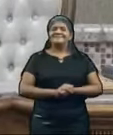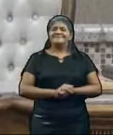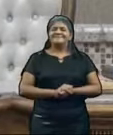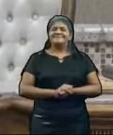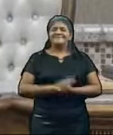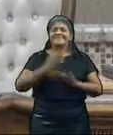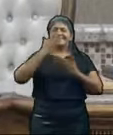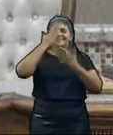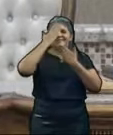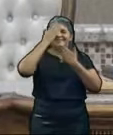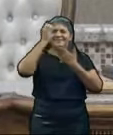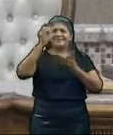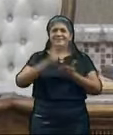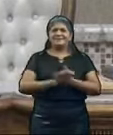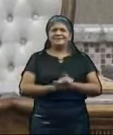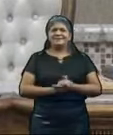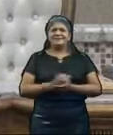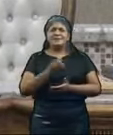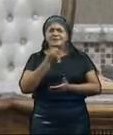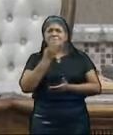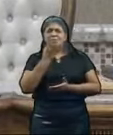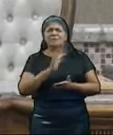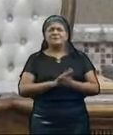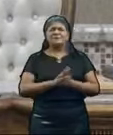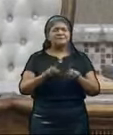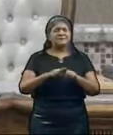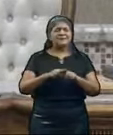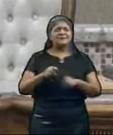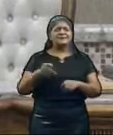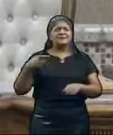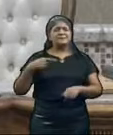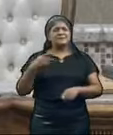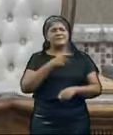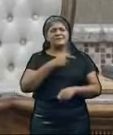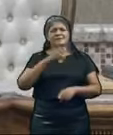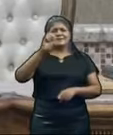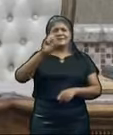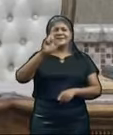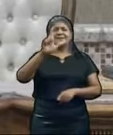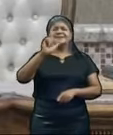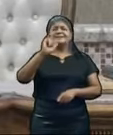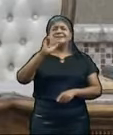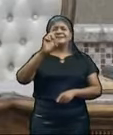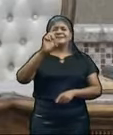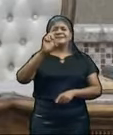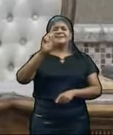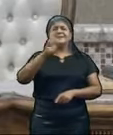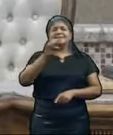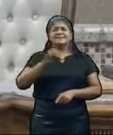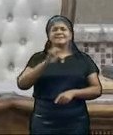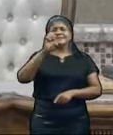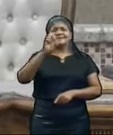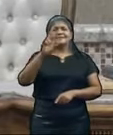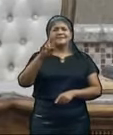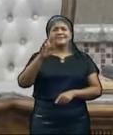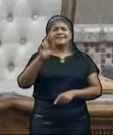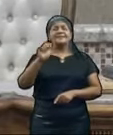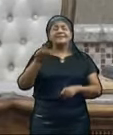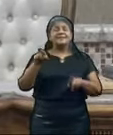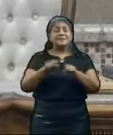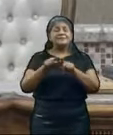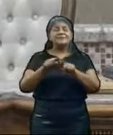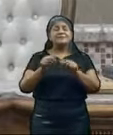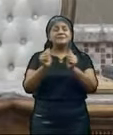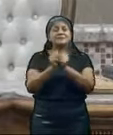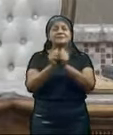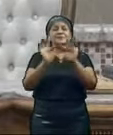bom graças a Deus que bom você ele exerce sua família e prestou um grande trabalho vem prestando e vai continuar